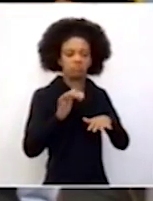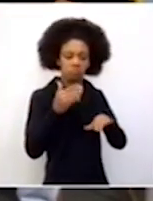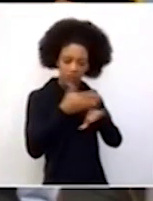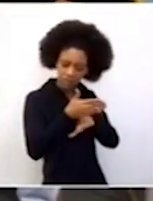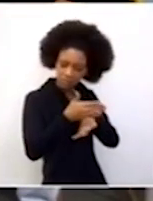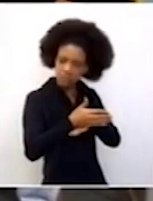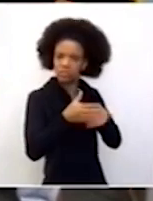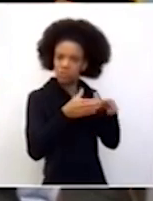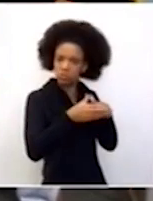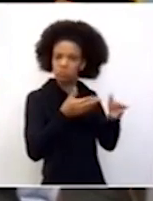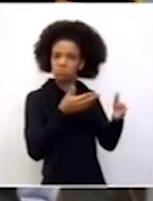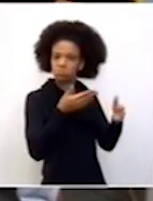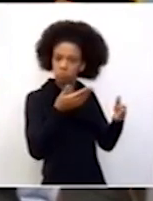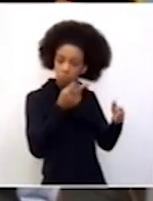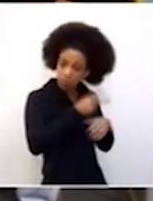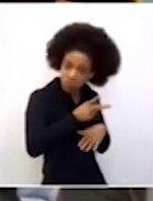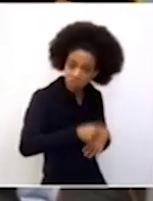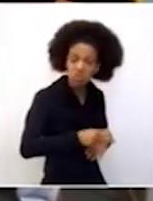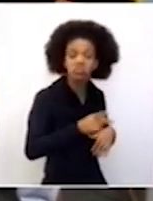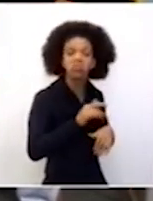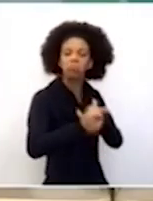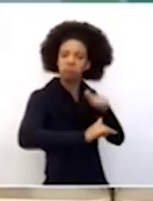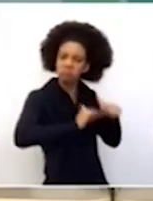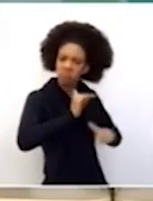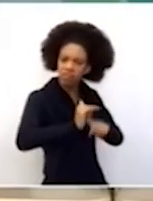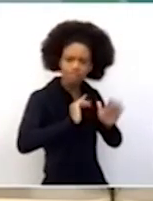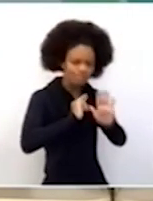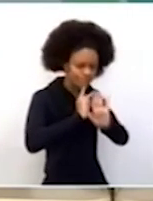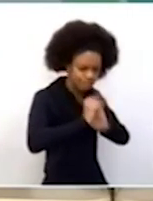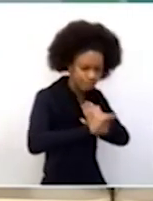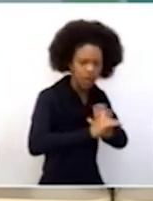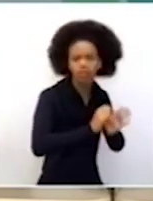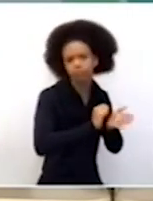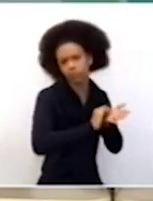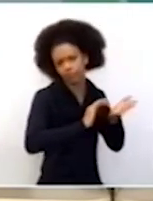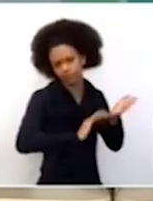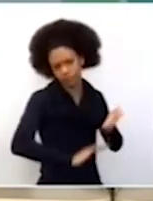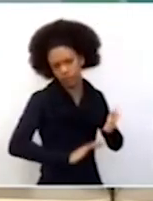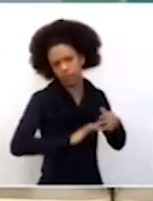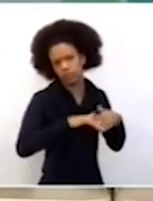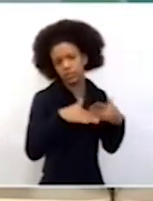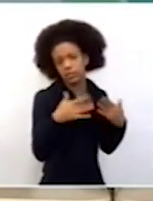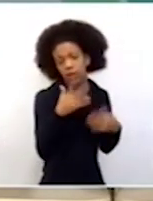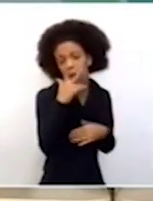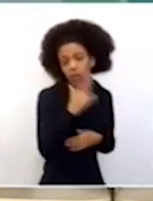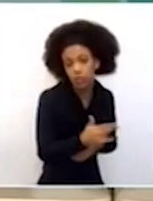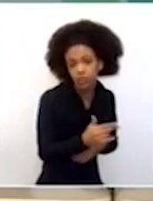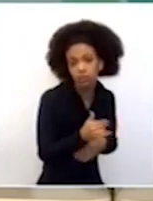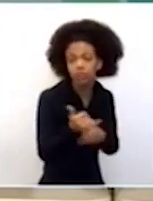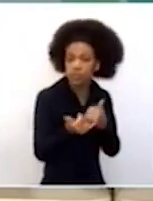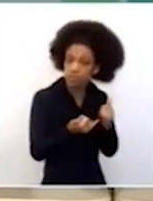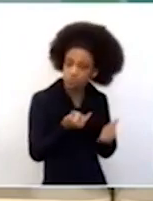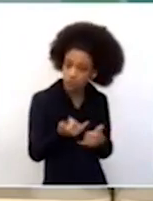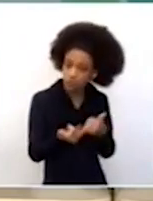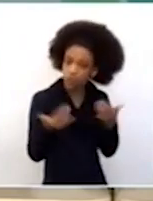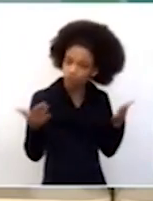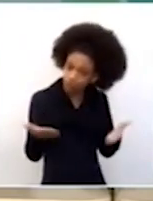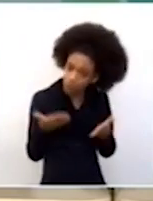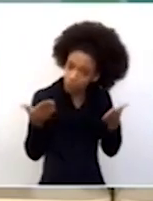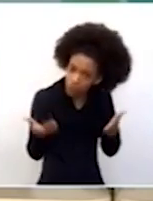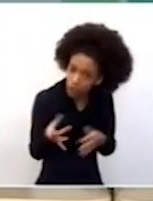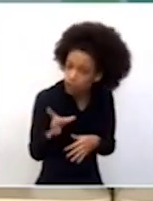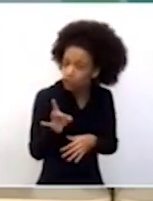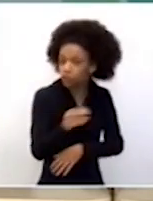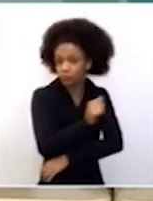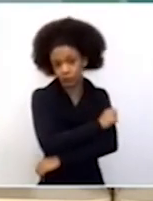trabalhando bastante, né? São inúmeras as contribuições. Perfeito. E eu acho que as brincadeiras não estimulam só a criatividade